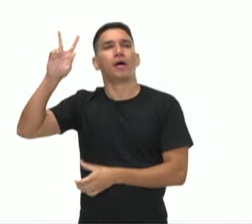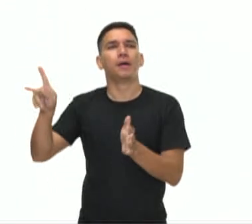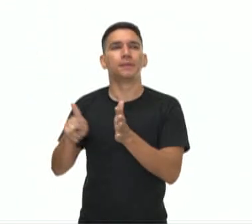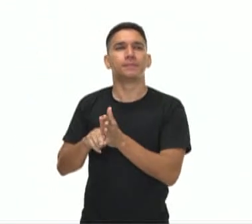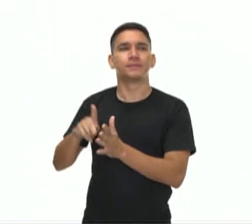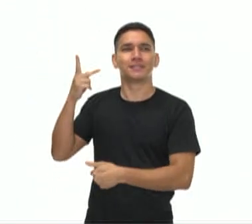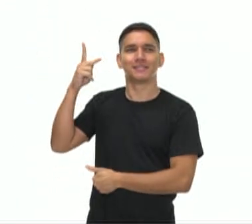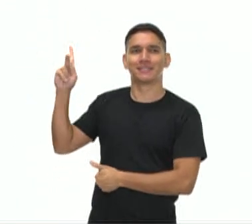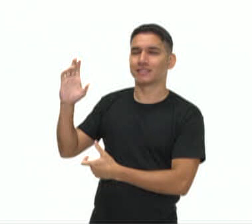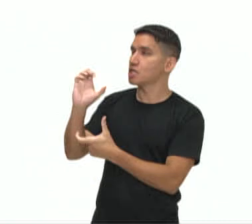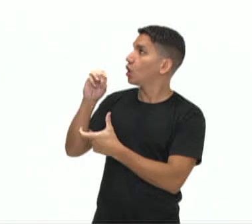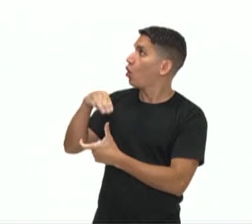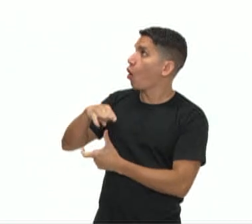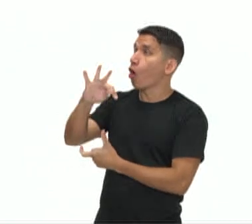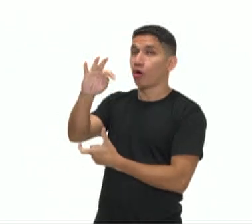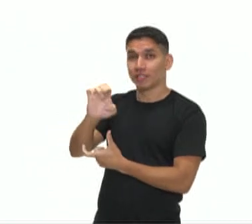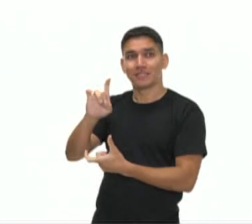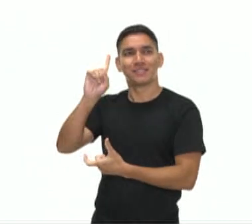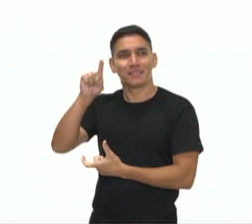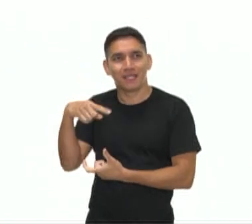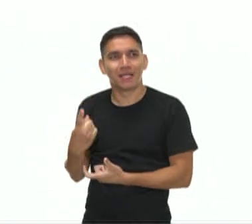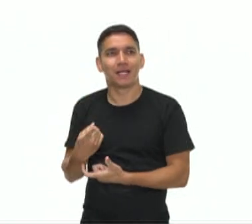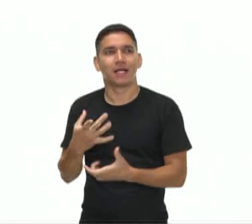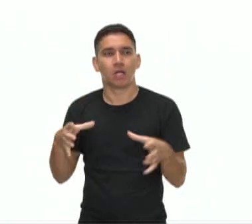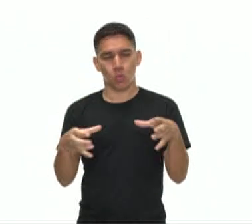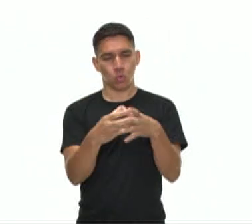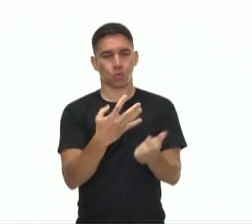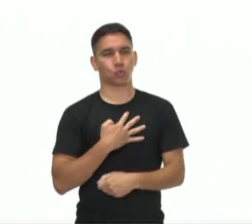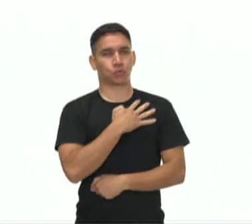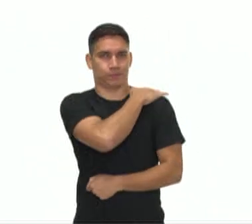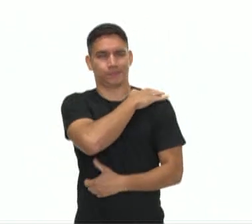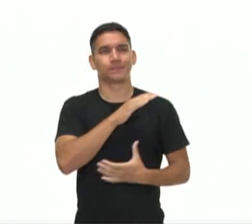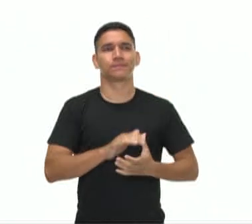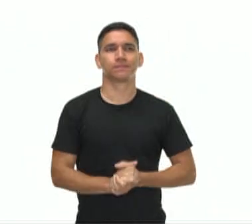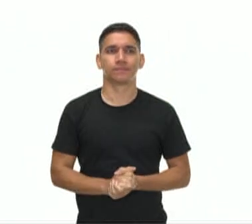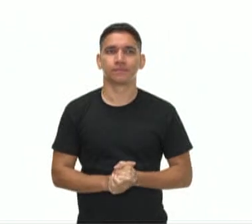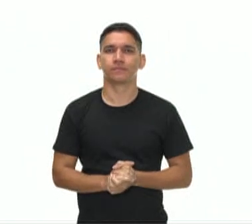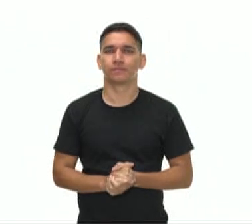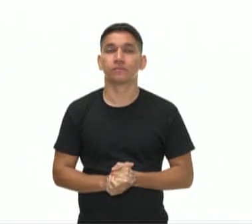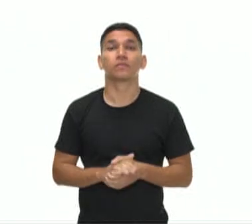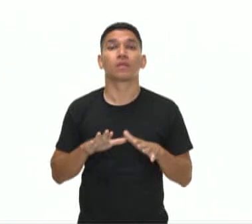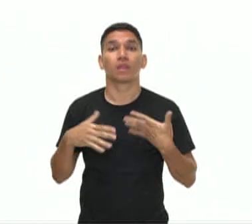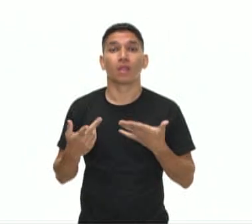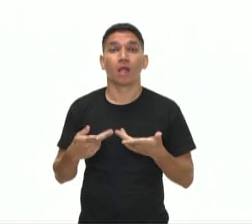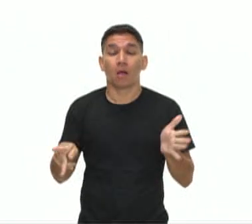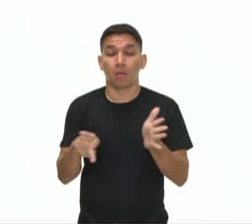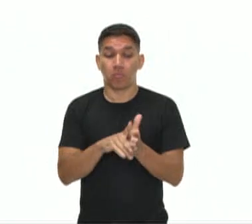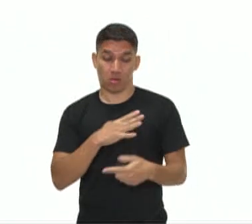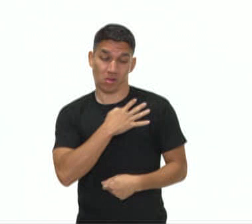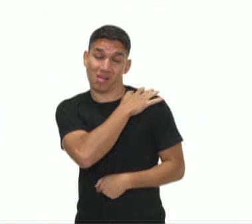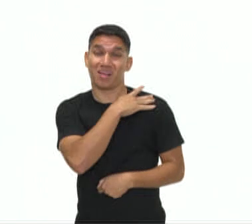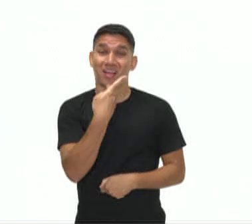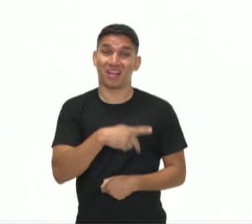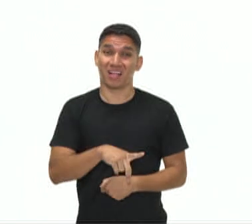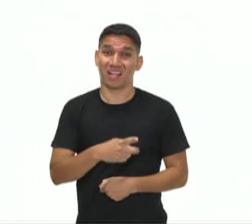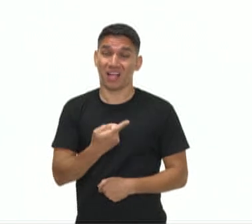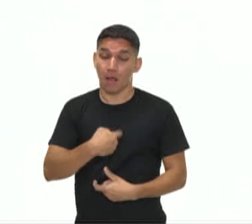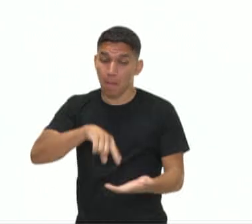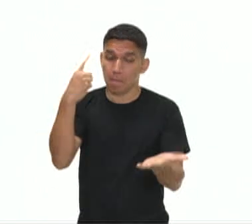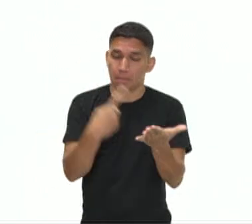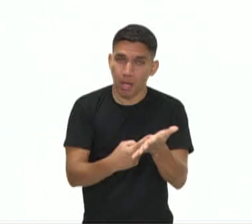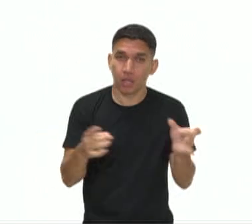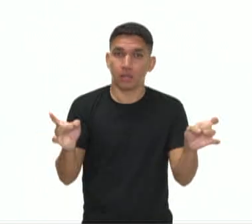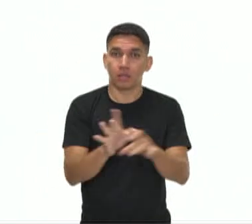Forças Armadas. O Exército foi decisivo para o vitorioso movimento republicano e a ideia de adotar